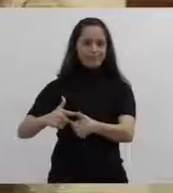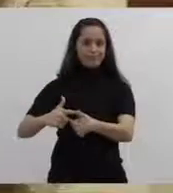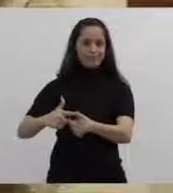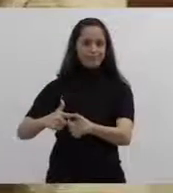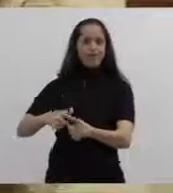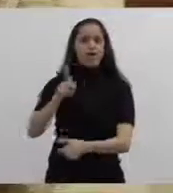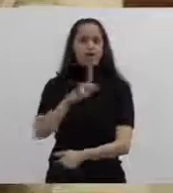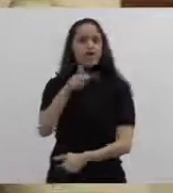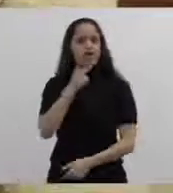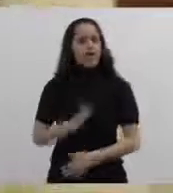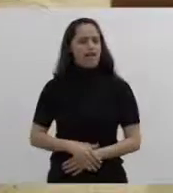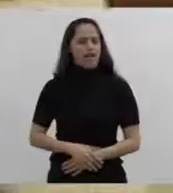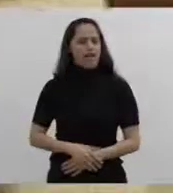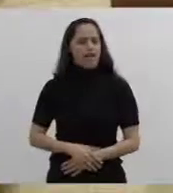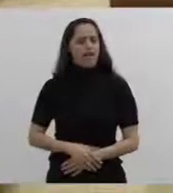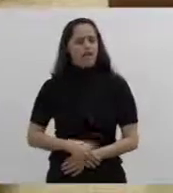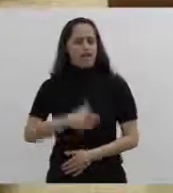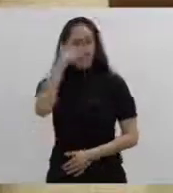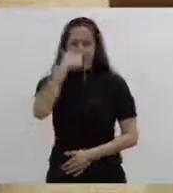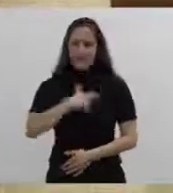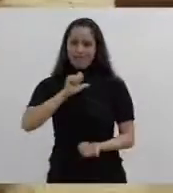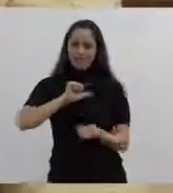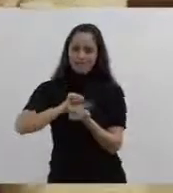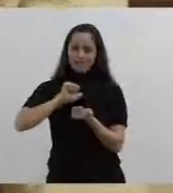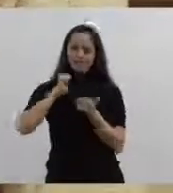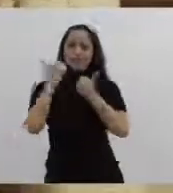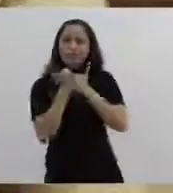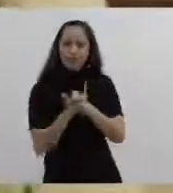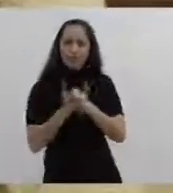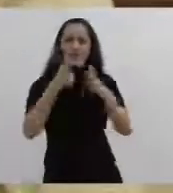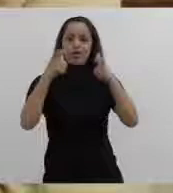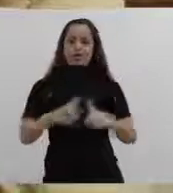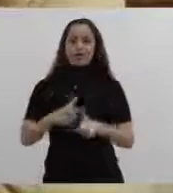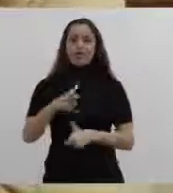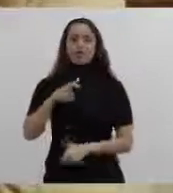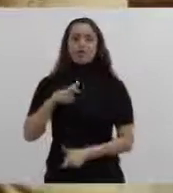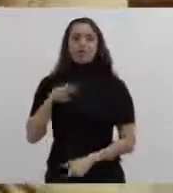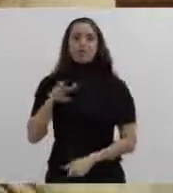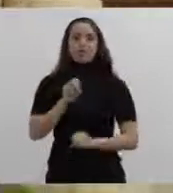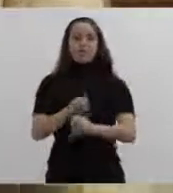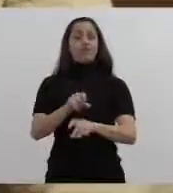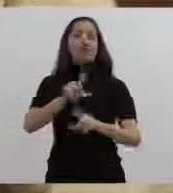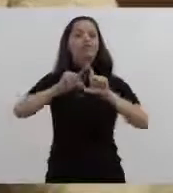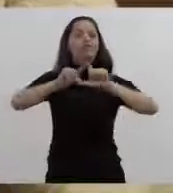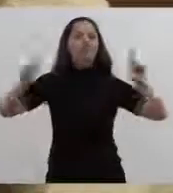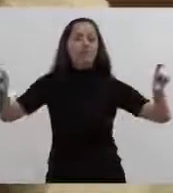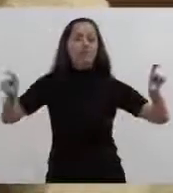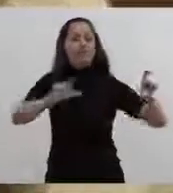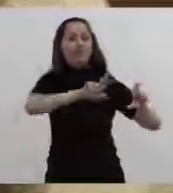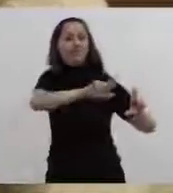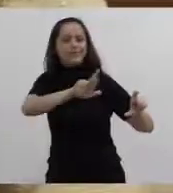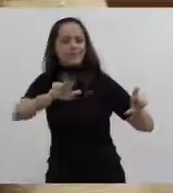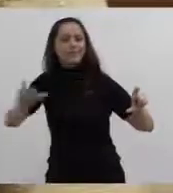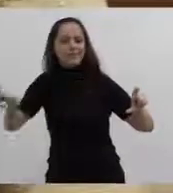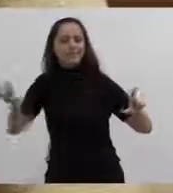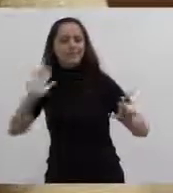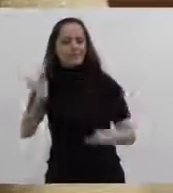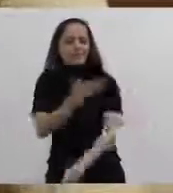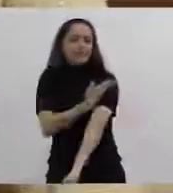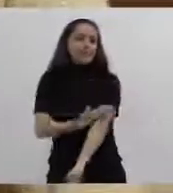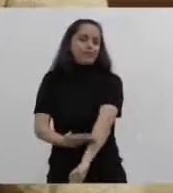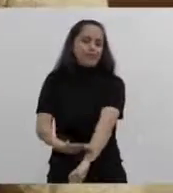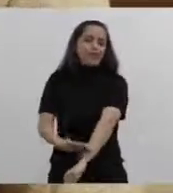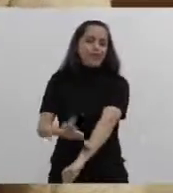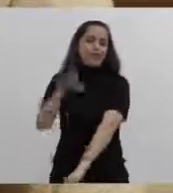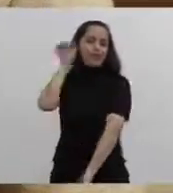uma escola tradicional. Assim, os professores fizeram o papel de estudantes, uma professora fez o da professora, e logo